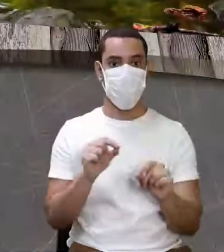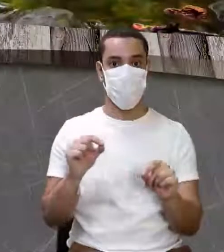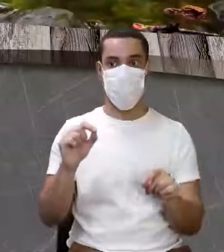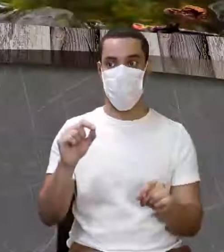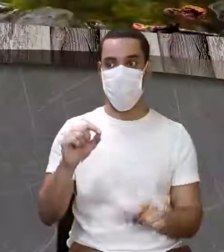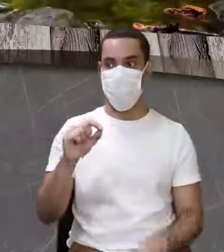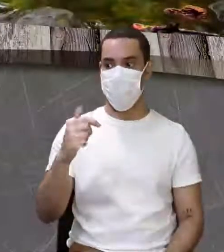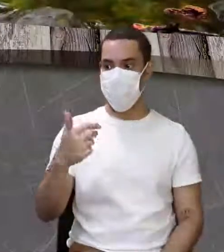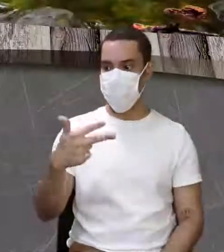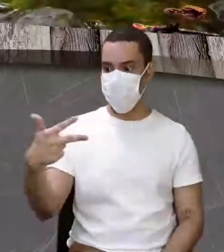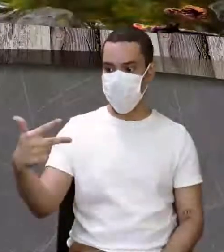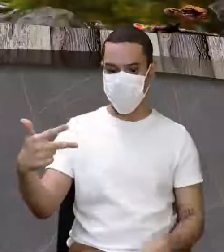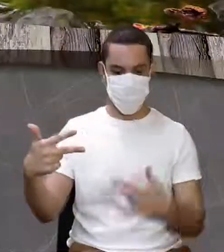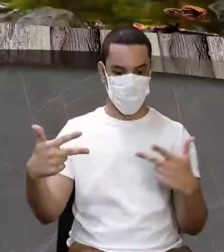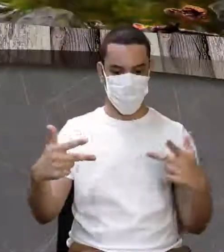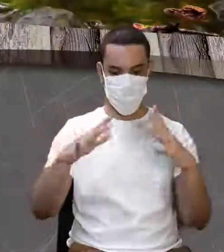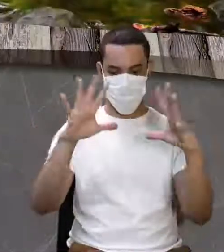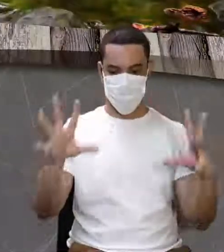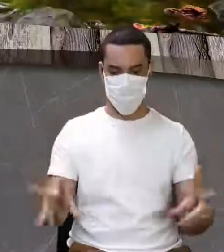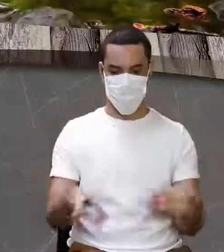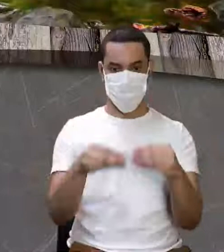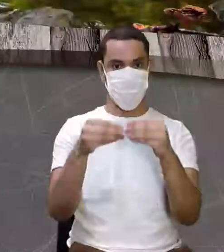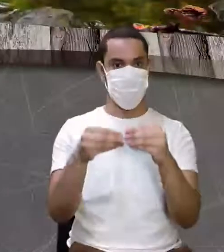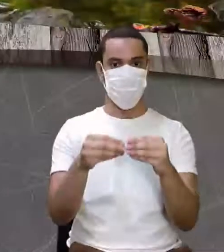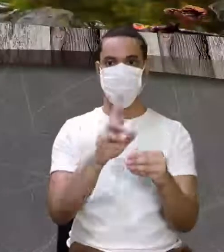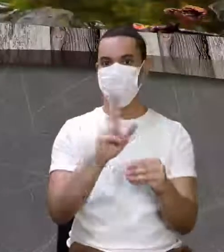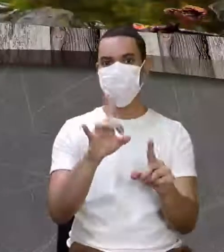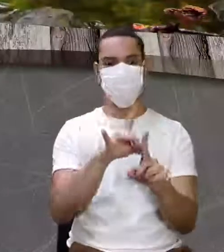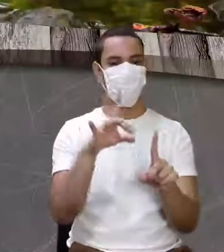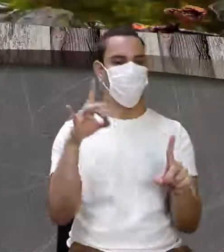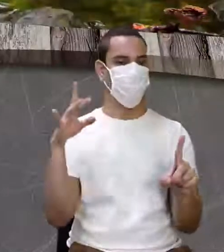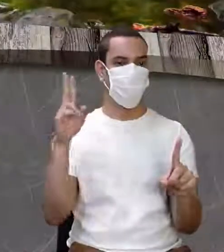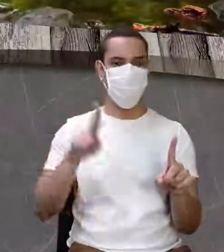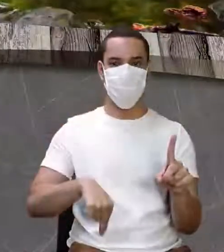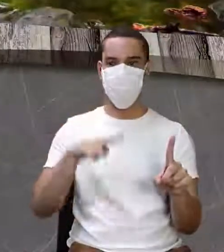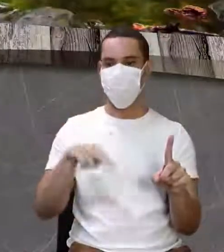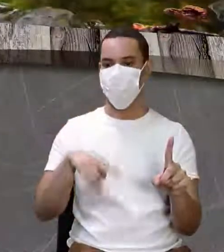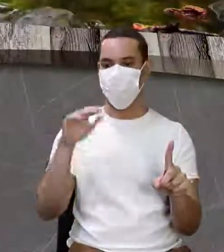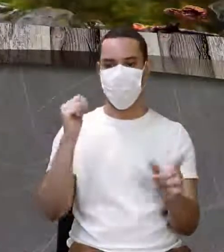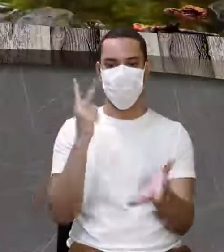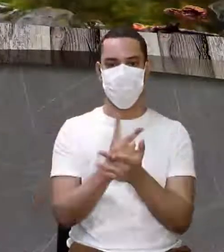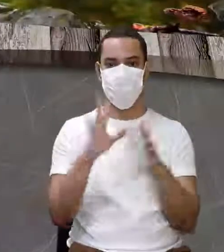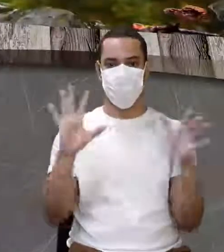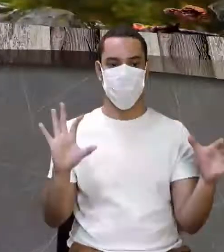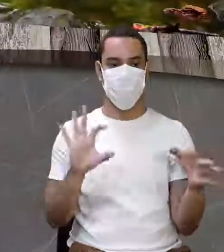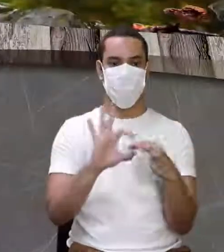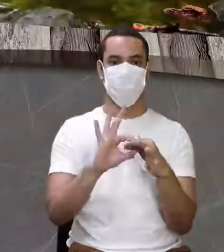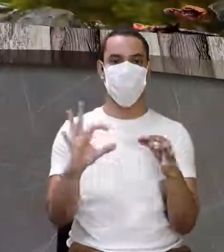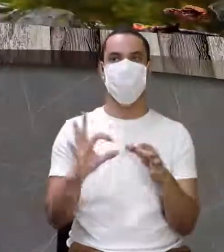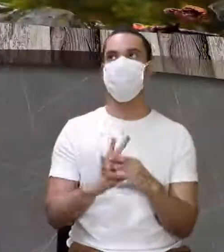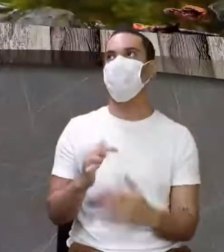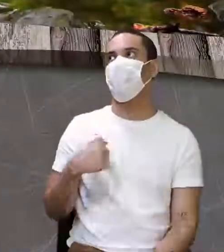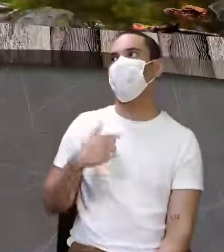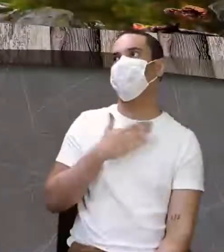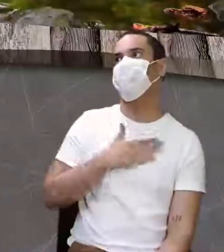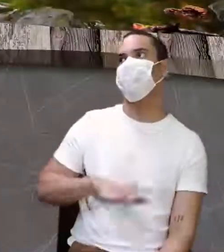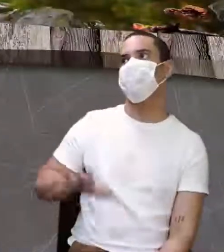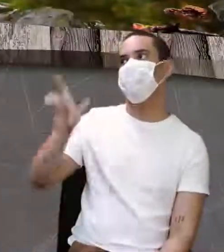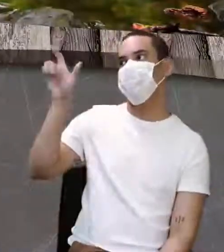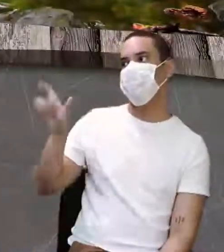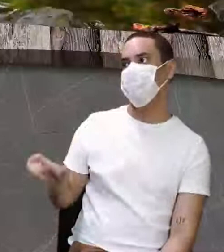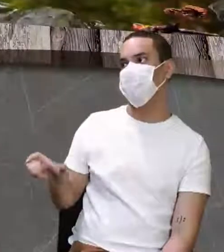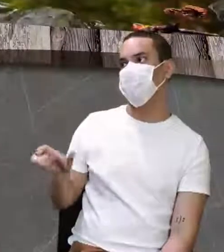coisa complementando a outra. Não tá nada, a gente não está isolado, a gente não tem como. Ah, eu não gosto de fulano, não vou